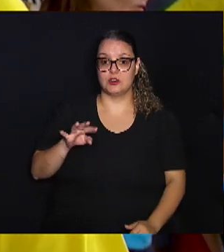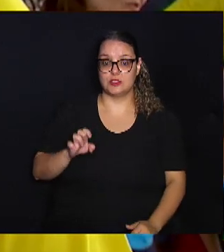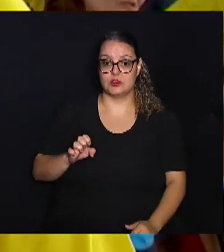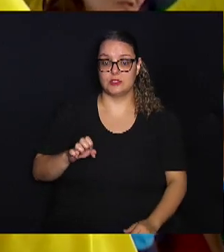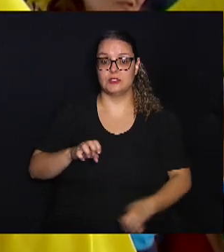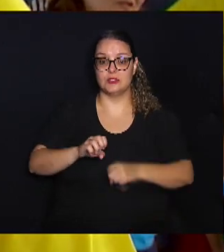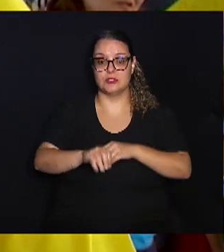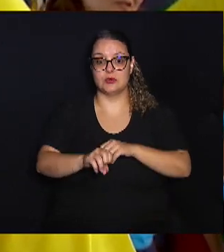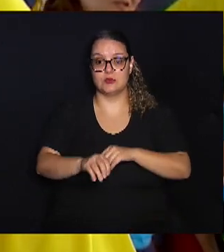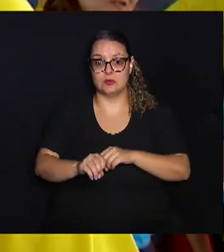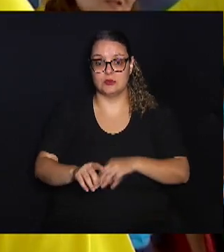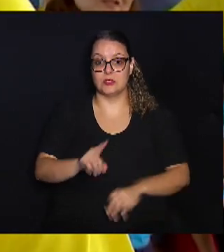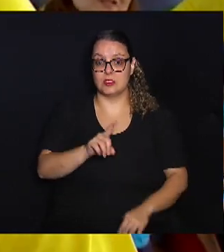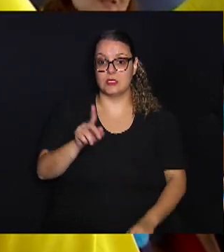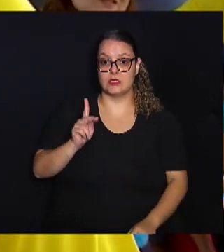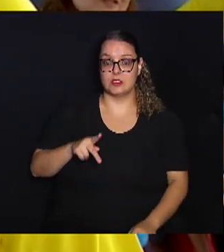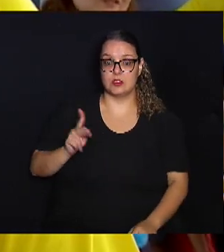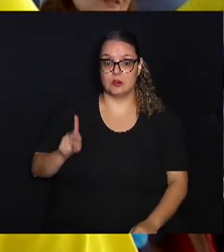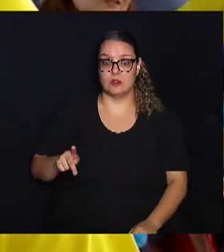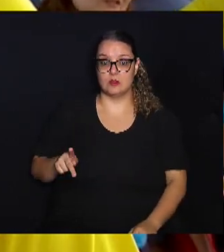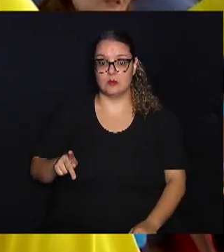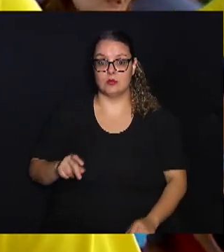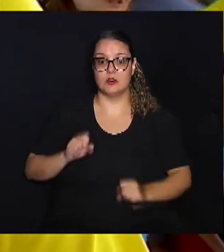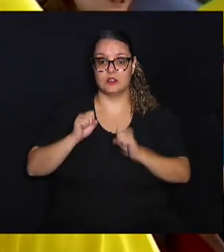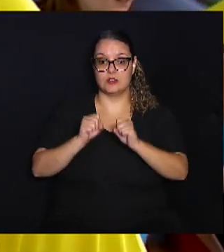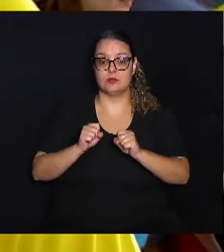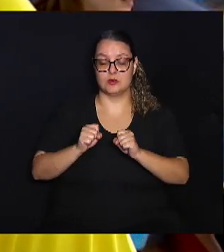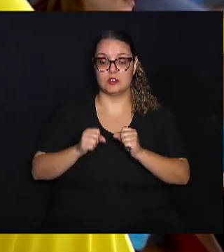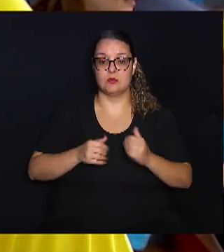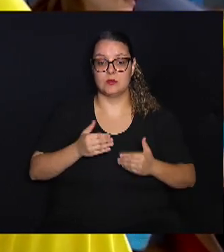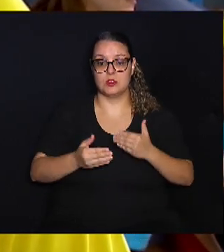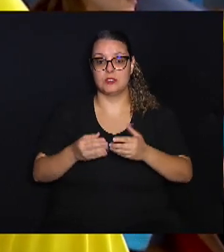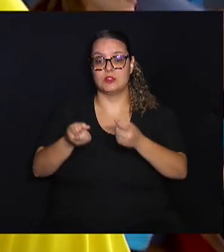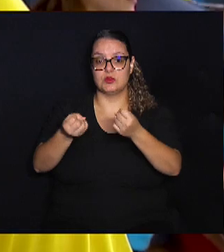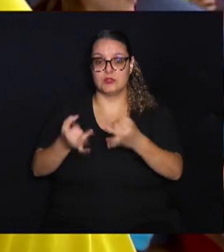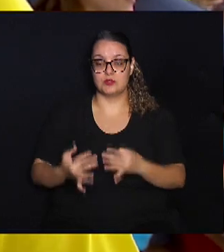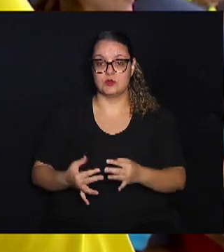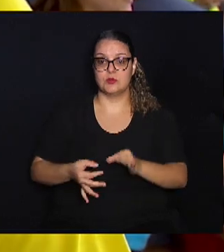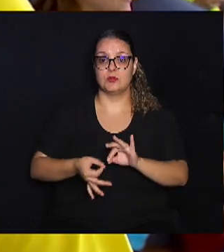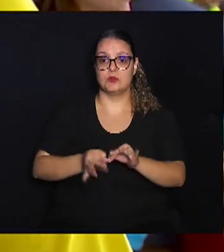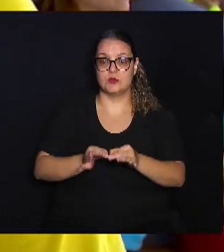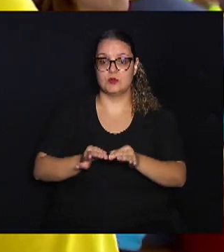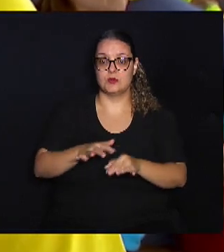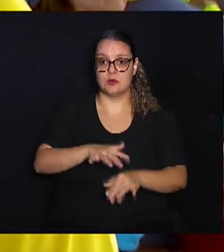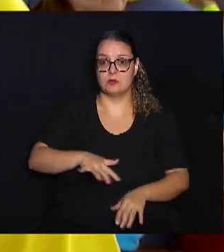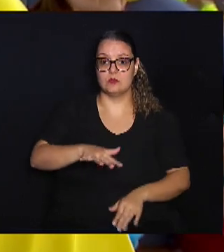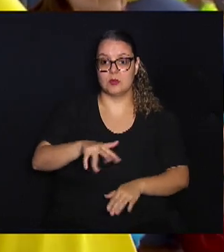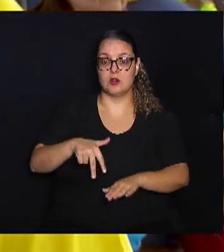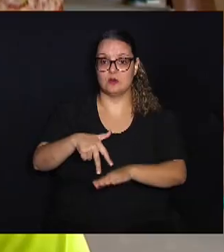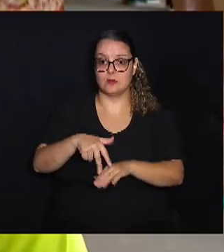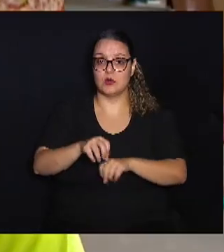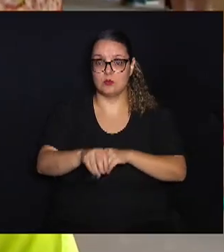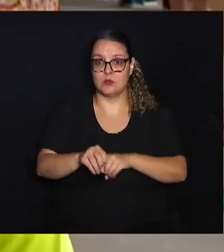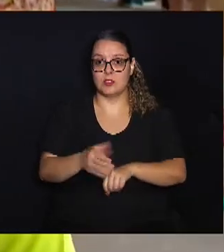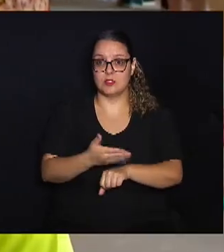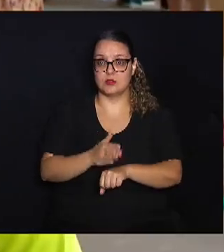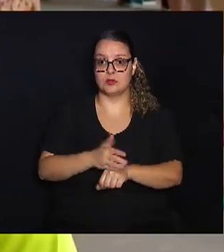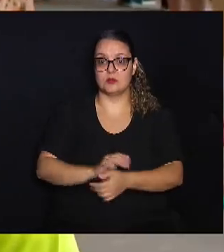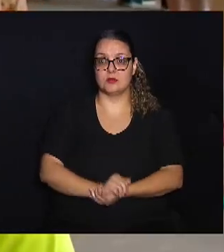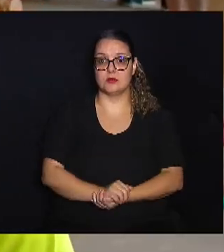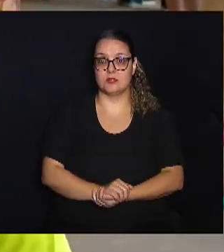que não são professores, mas que puderam, a partir das orientações dos oficineiros, colocar práticas educacionais. E